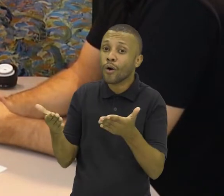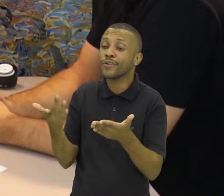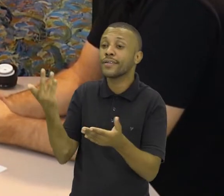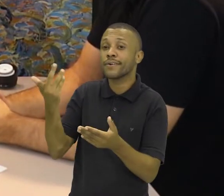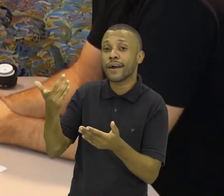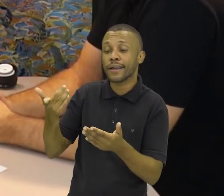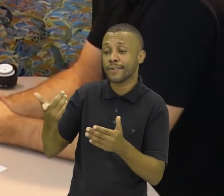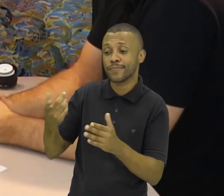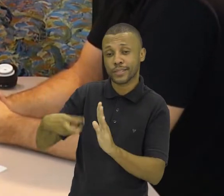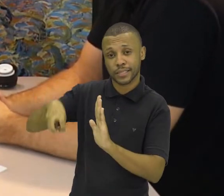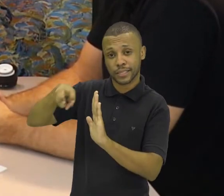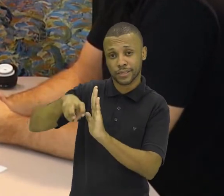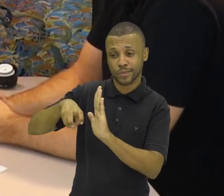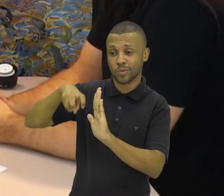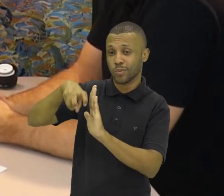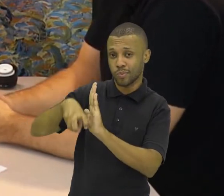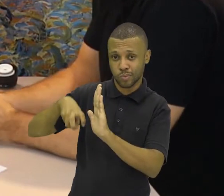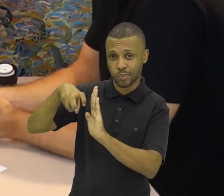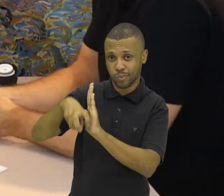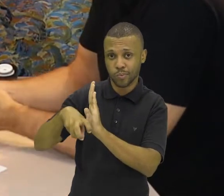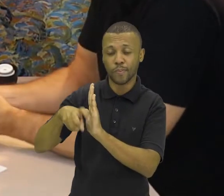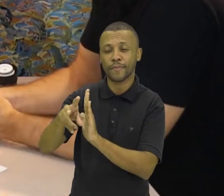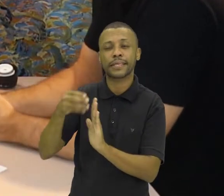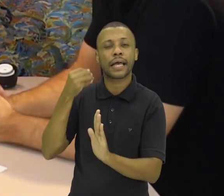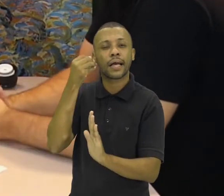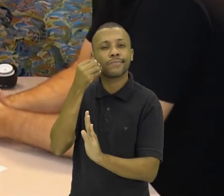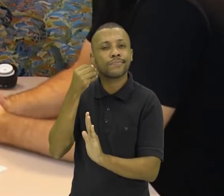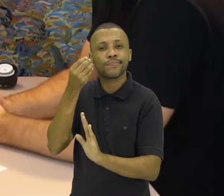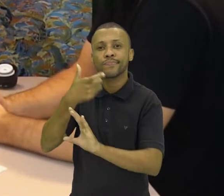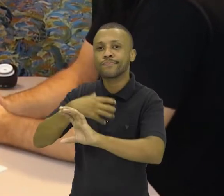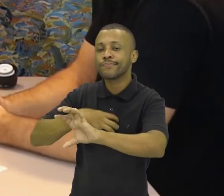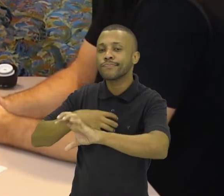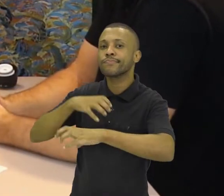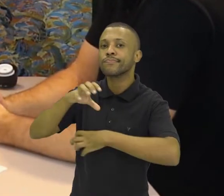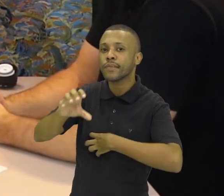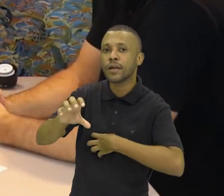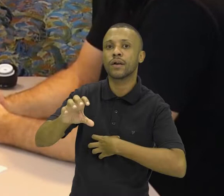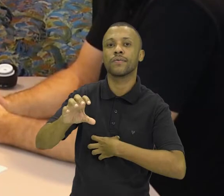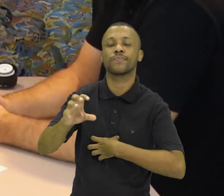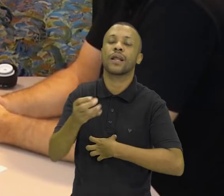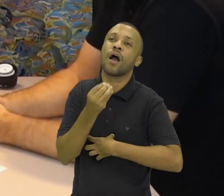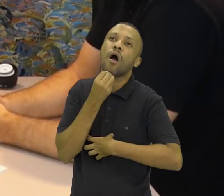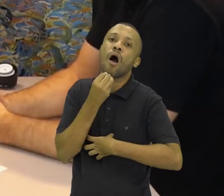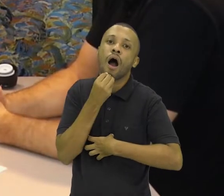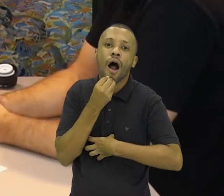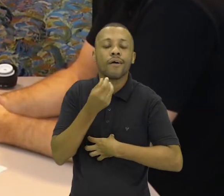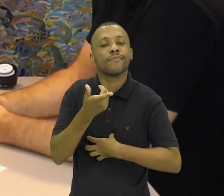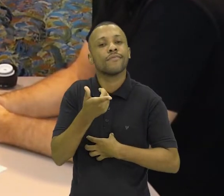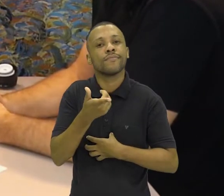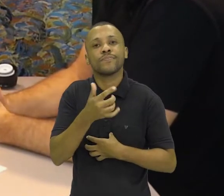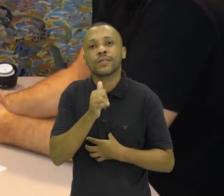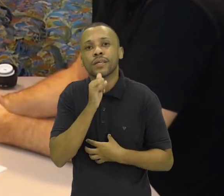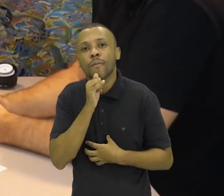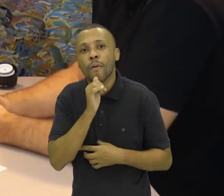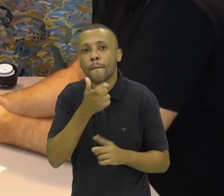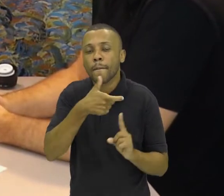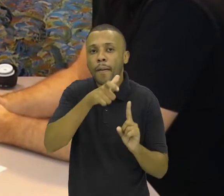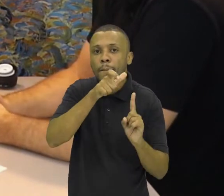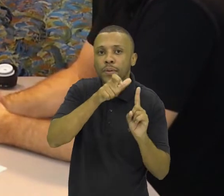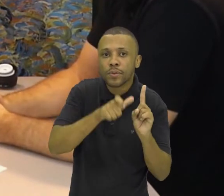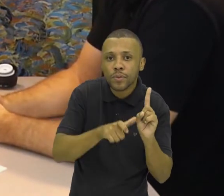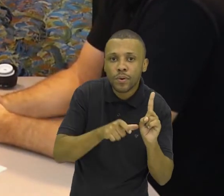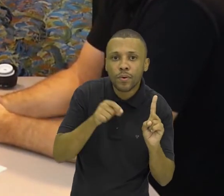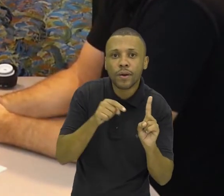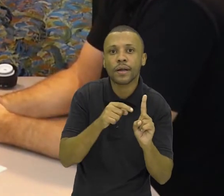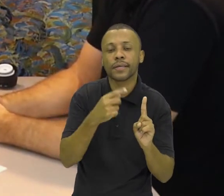na cadeira de Mas rodas. não, é que são só 2 degrauzinhos, eu vou levantar. Isso para não dizer também das vivências de outras deficiências, como, por exemplo, Sim.